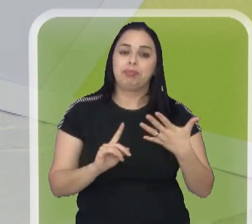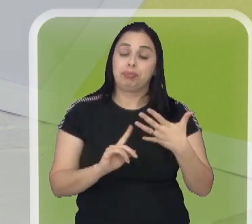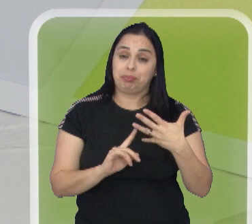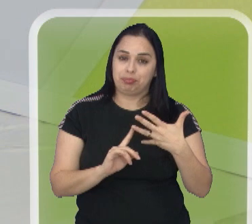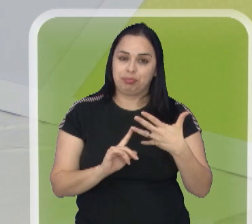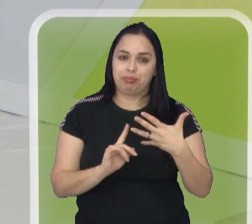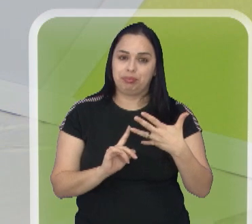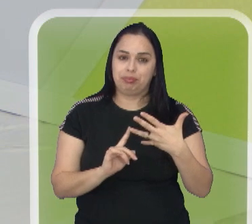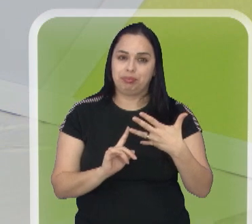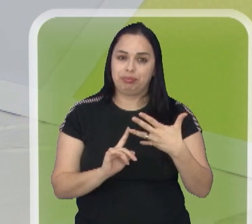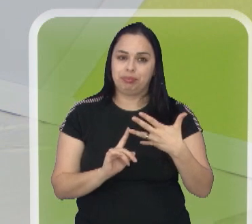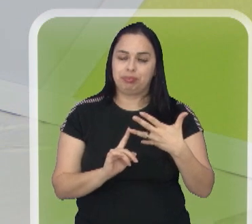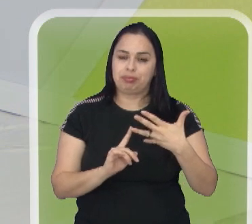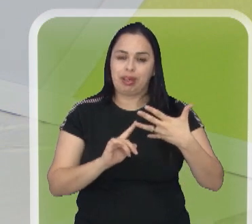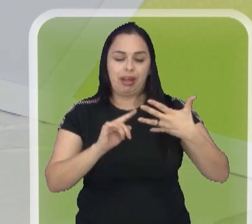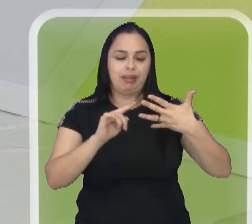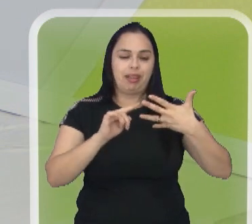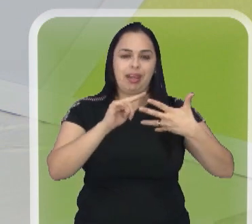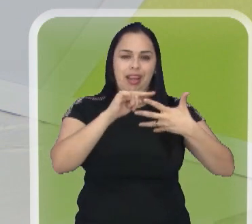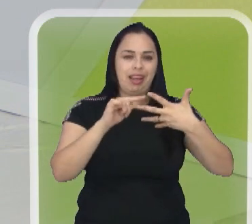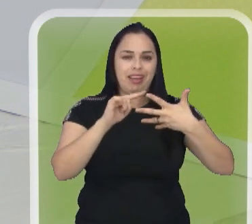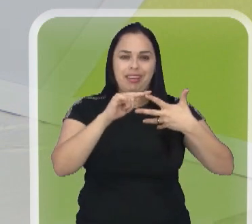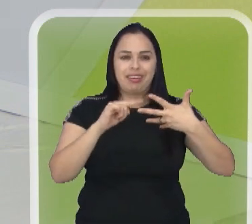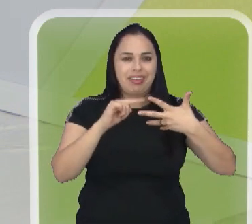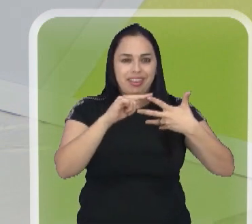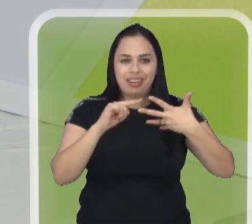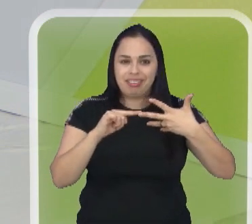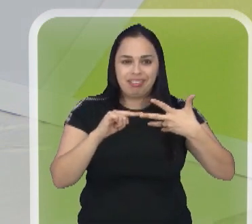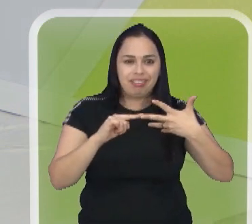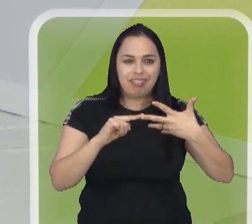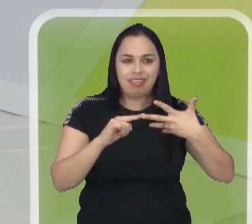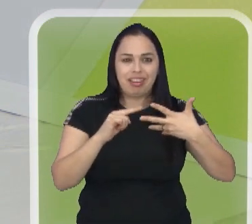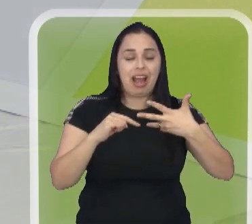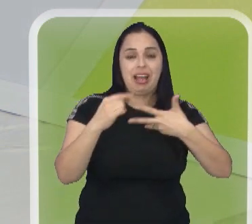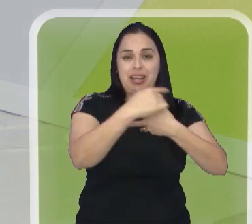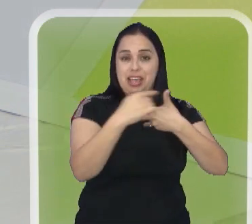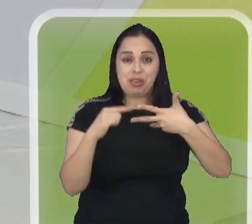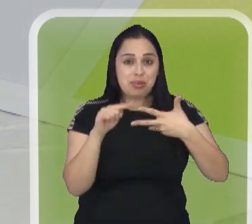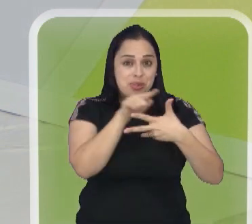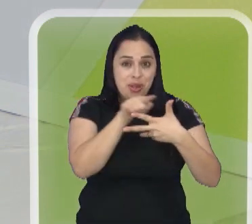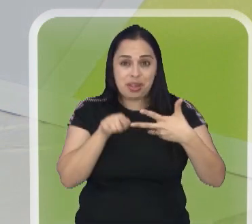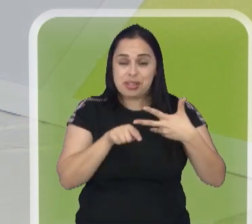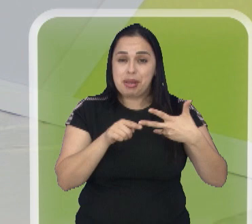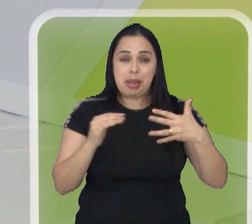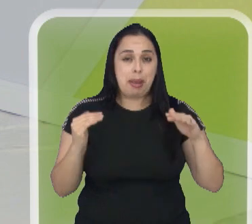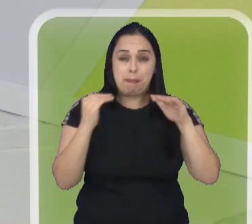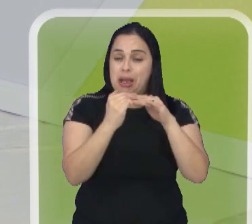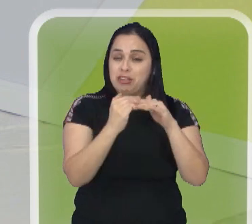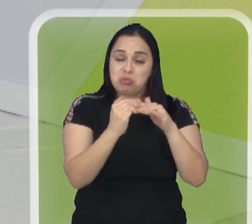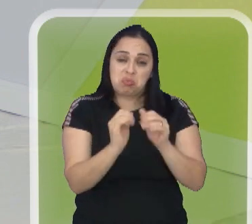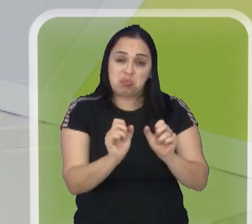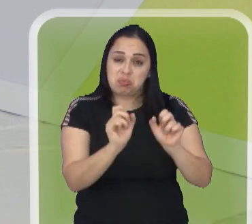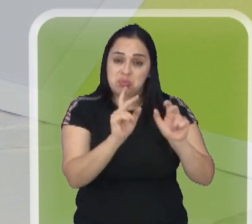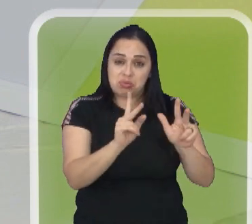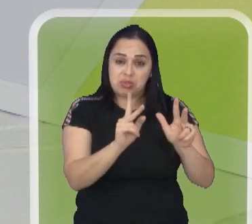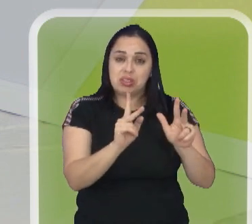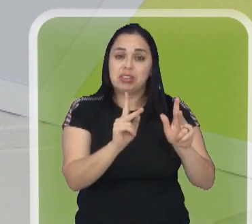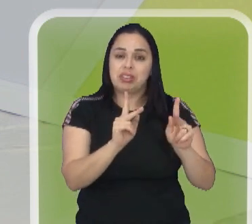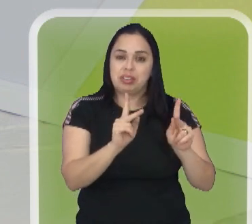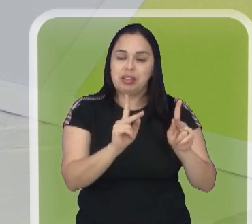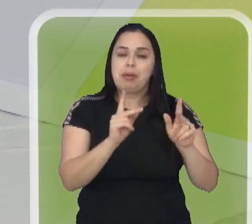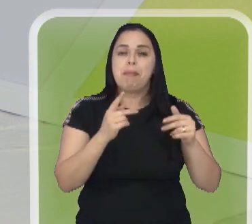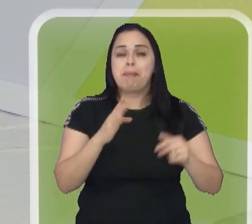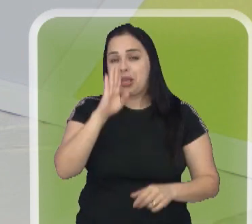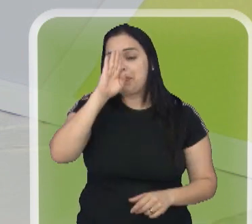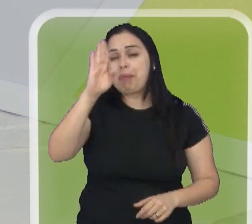Aí, dependendo, se der empate Grêmio Prudente Desportivo, se tiver vitória Desportiva, aí vai dependendo de uma combinação de resultados aqui,